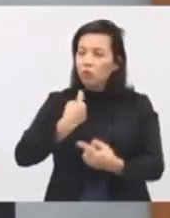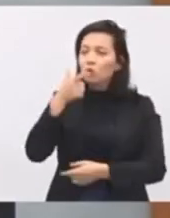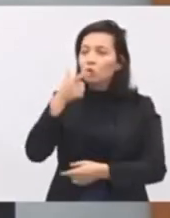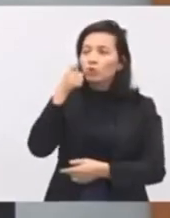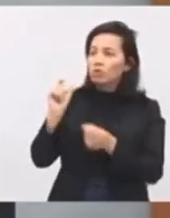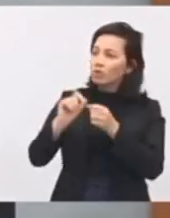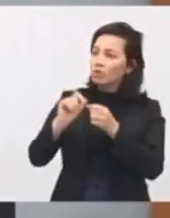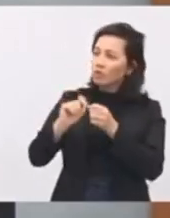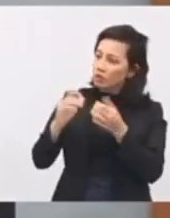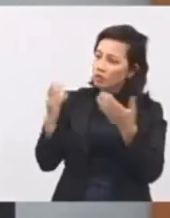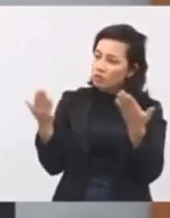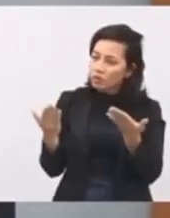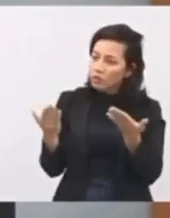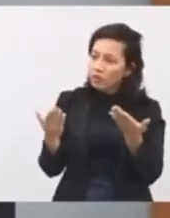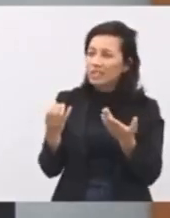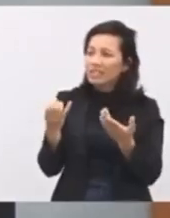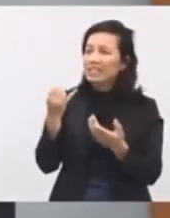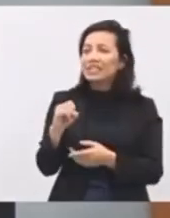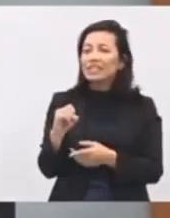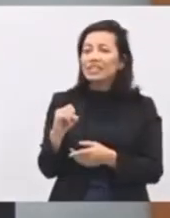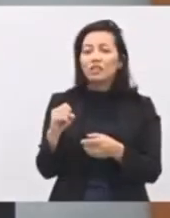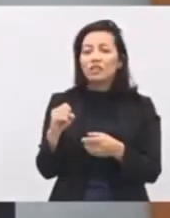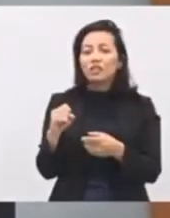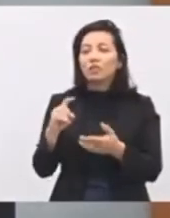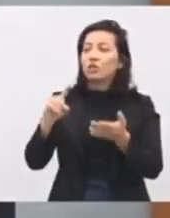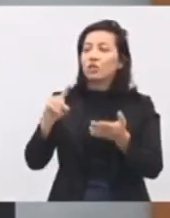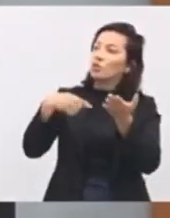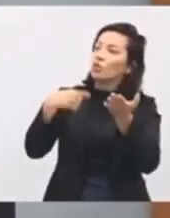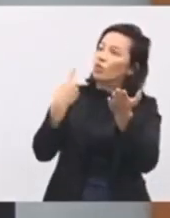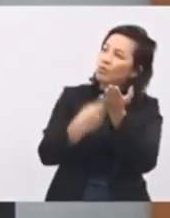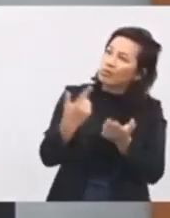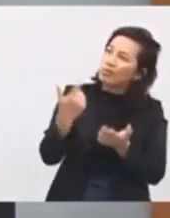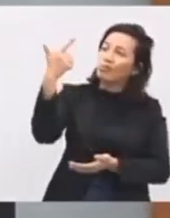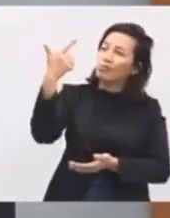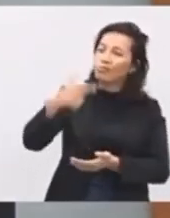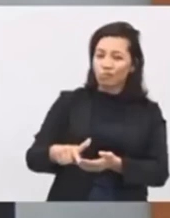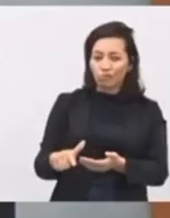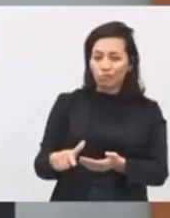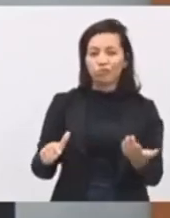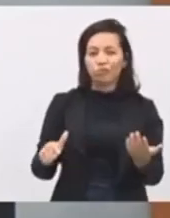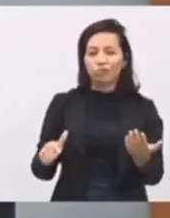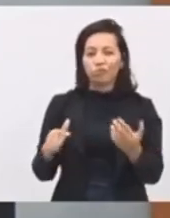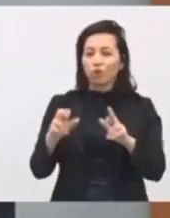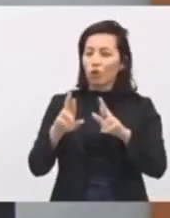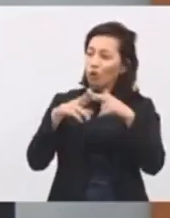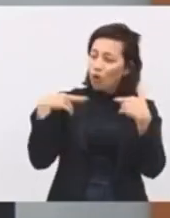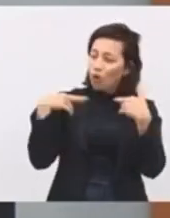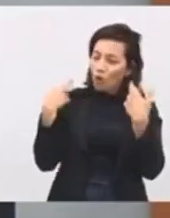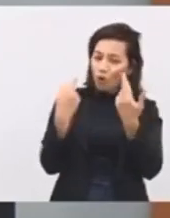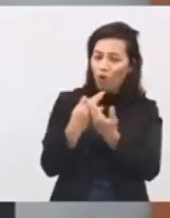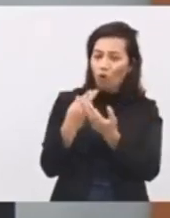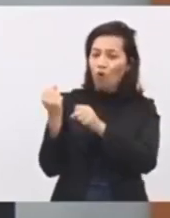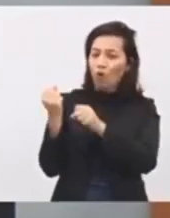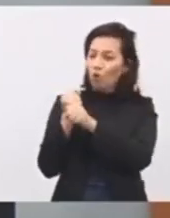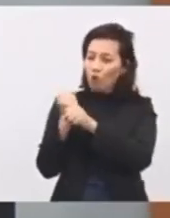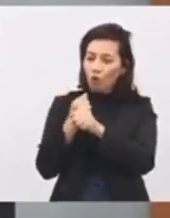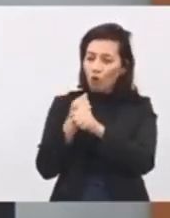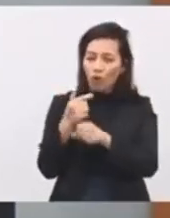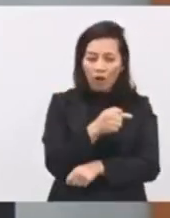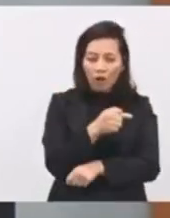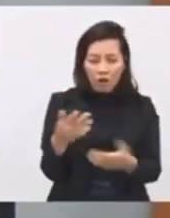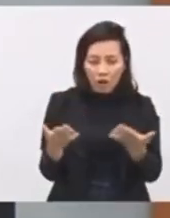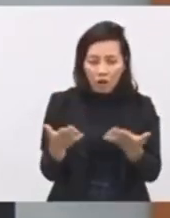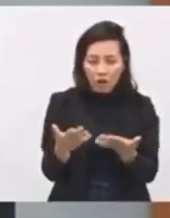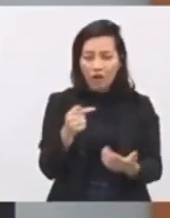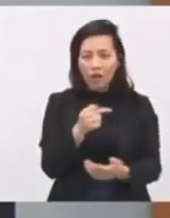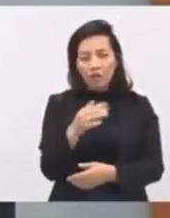hoje, senão teremos que convocar novamente sessões plenárias ao longo dessa semana, na semana que